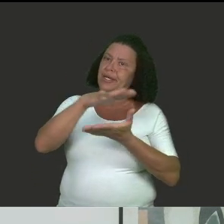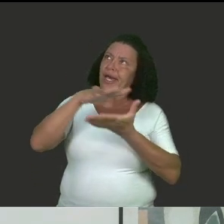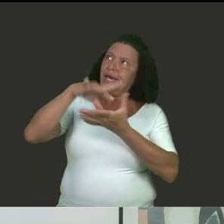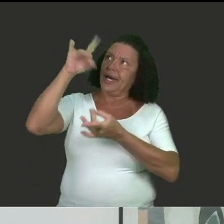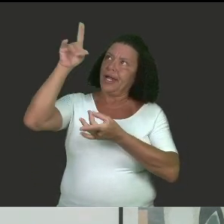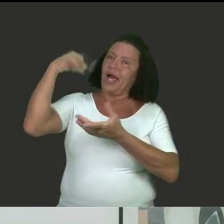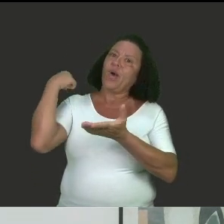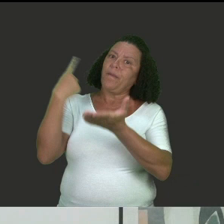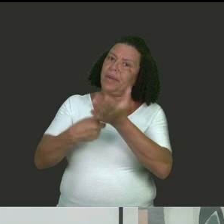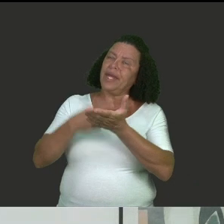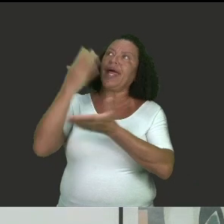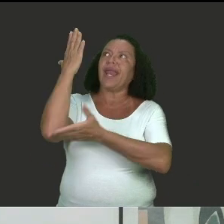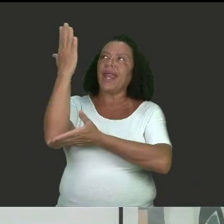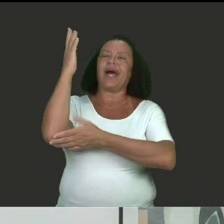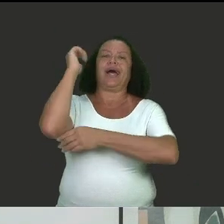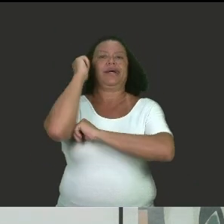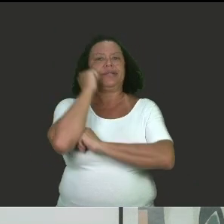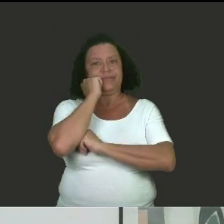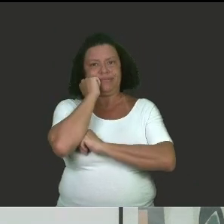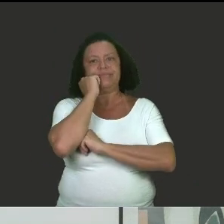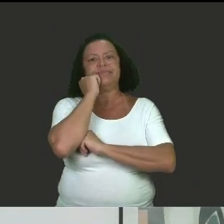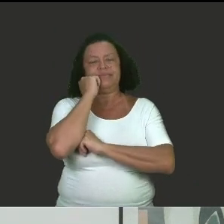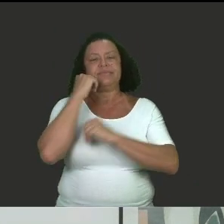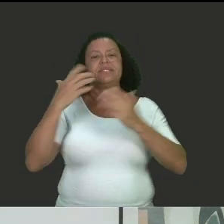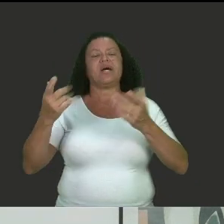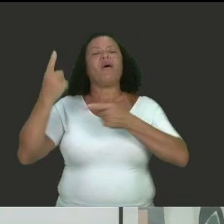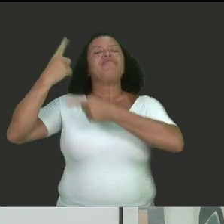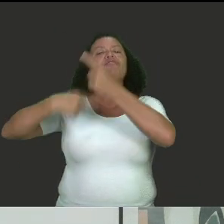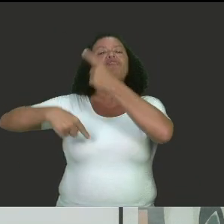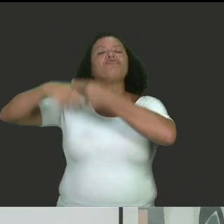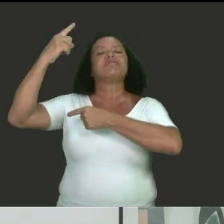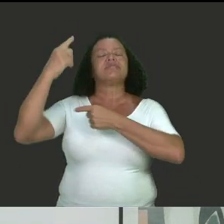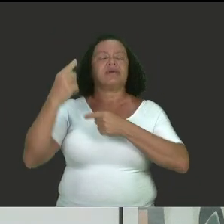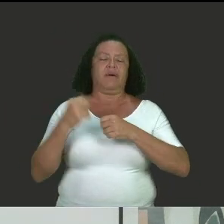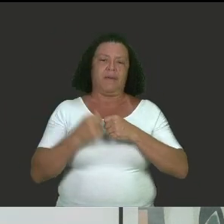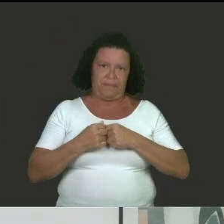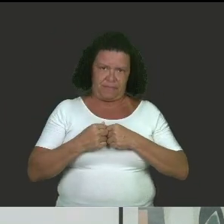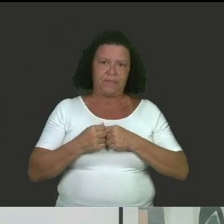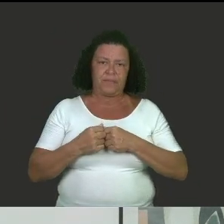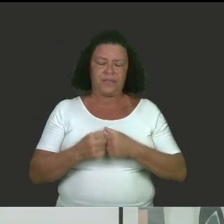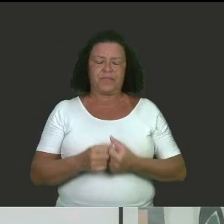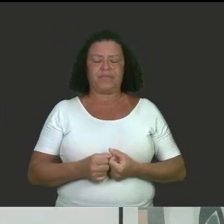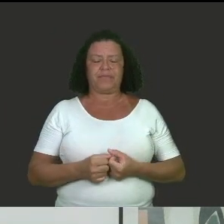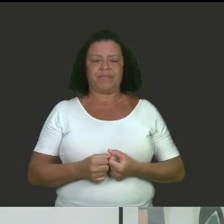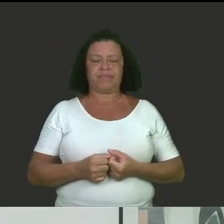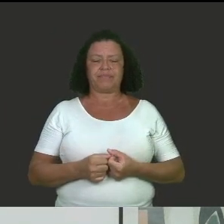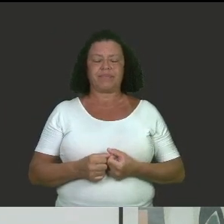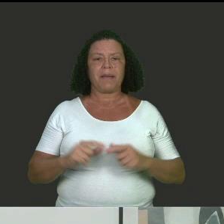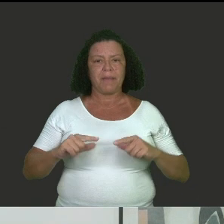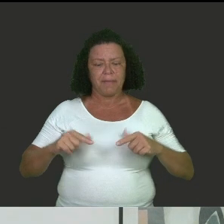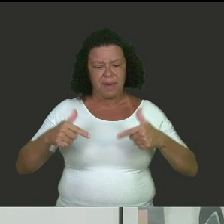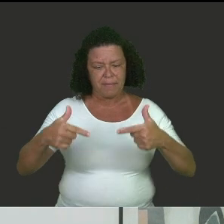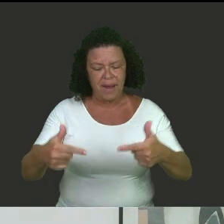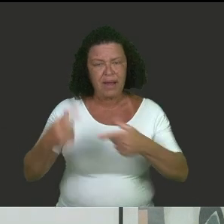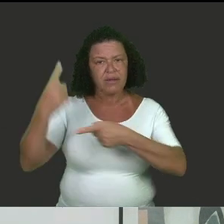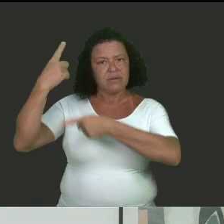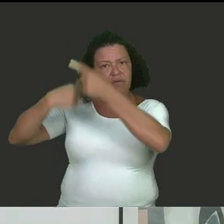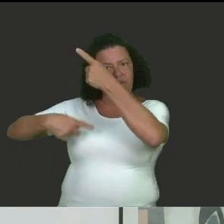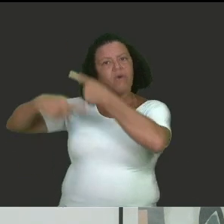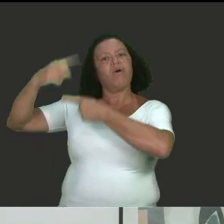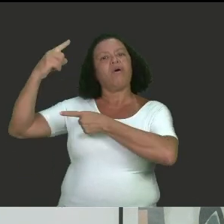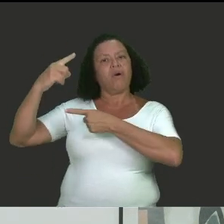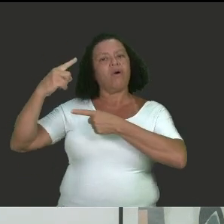dos espíritos que não têm essa evolução, essa condição evolutiva a ponto de